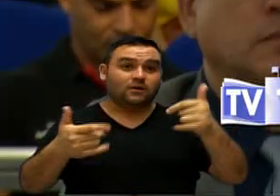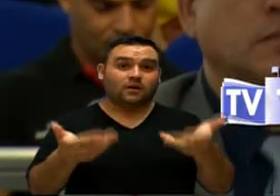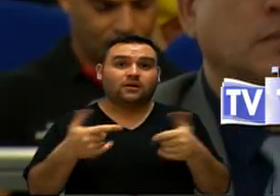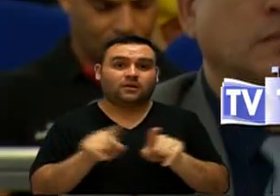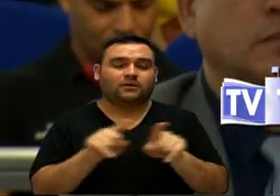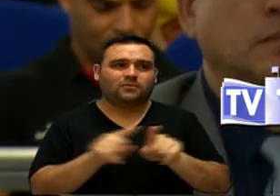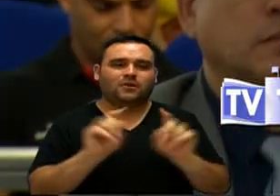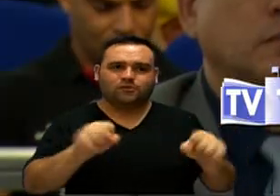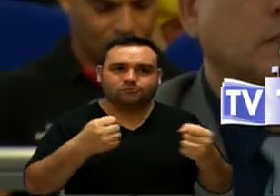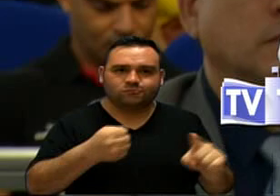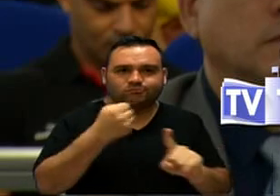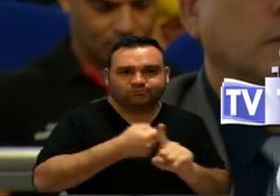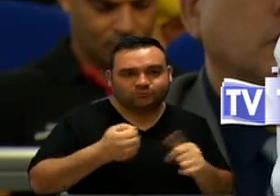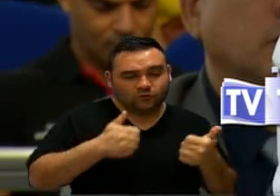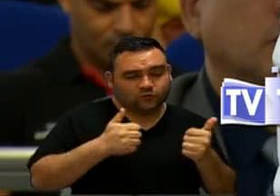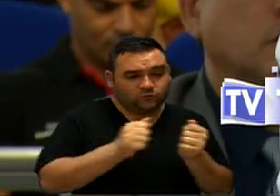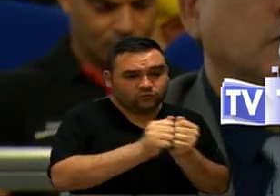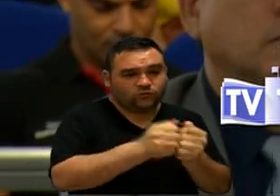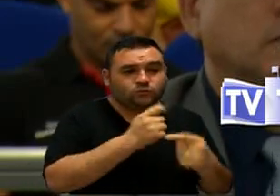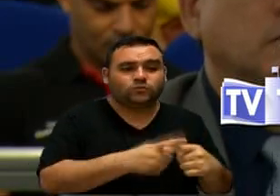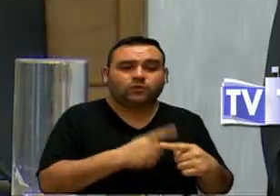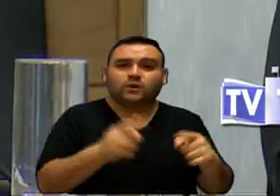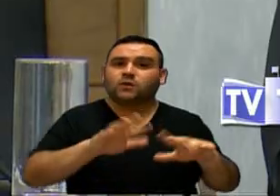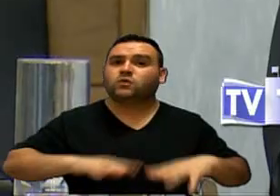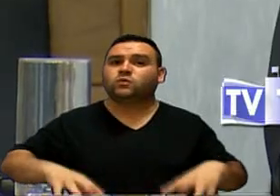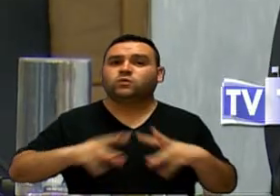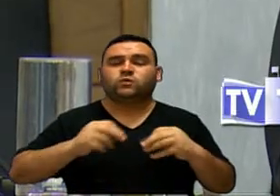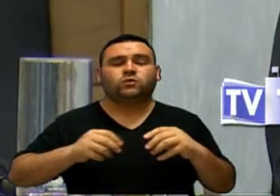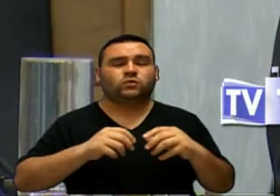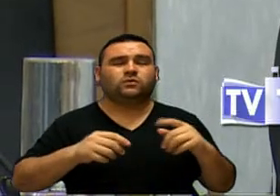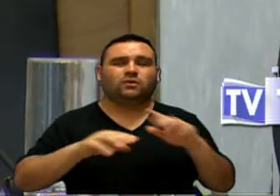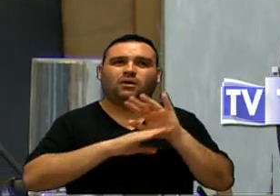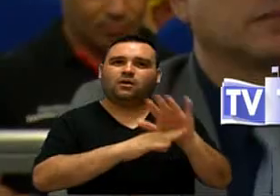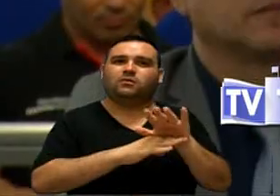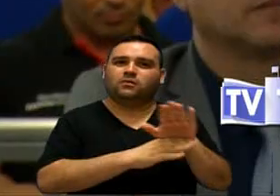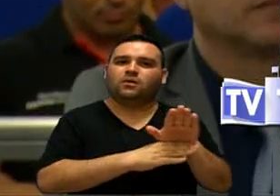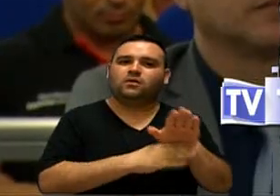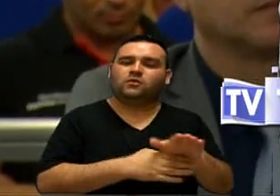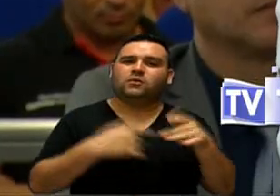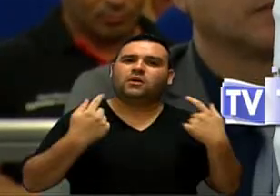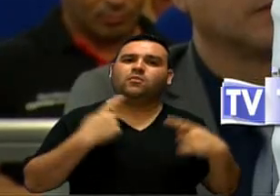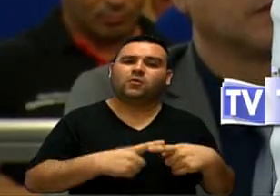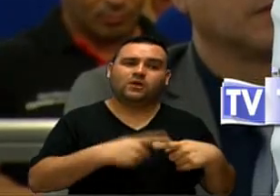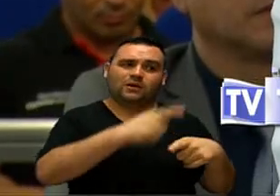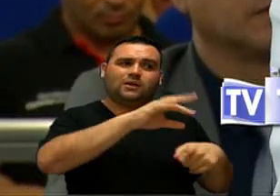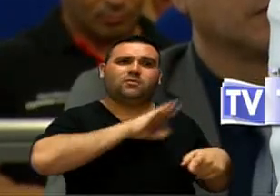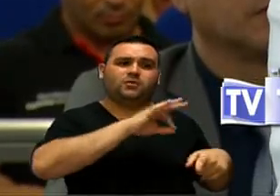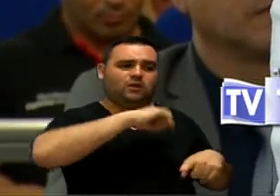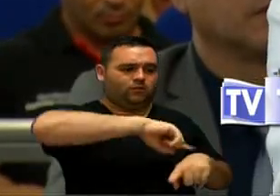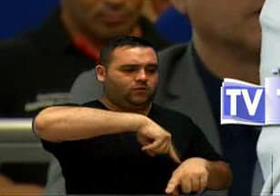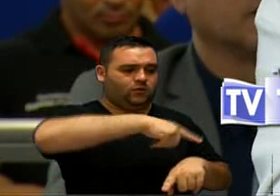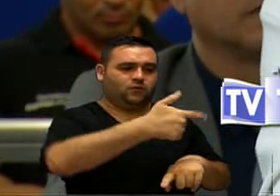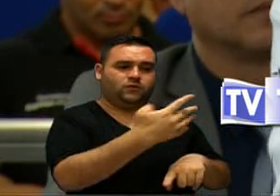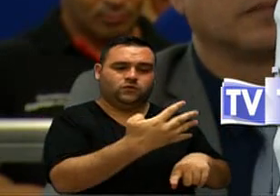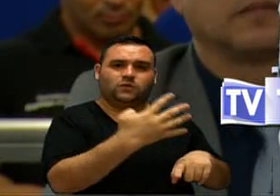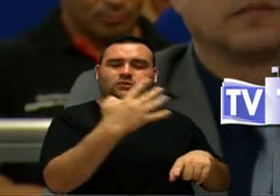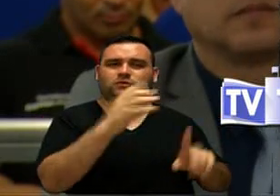entrasse nessa luta com a gente, precisamos do apoio de todos, que precisamos para que a delegacia funcionasse 24 horas, uma